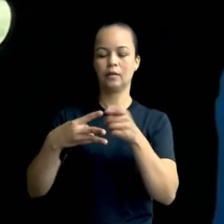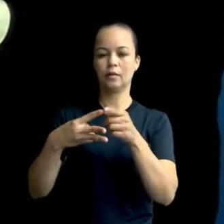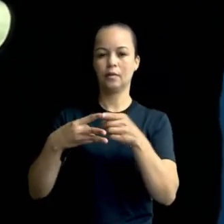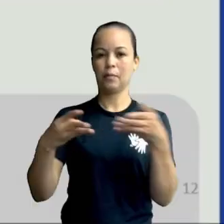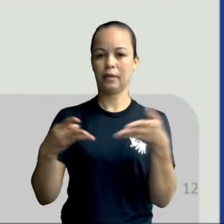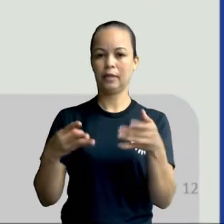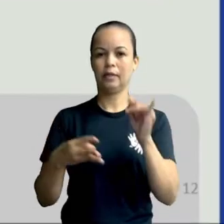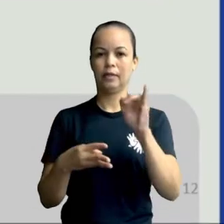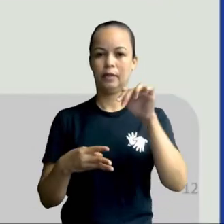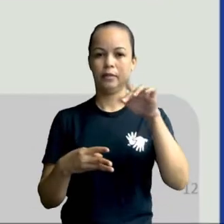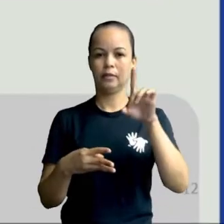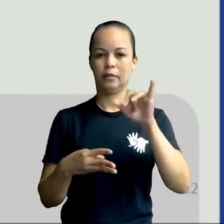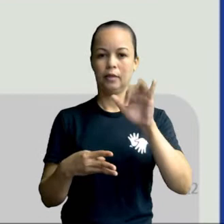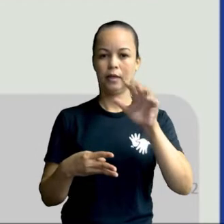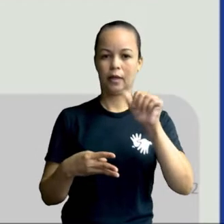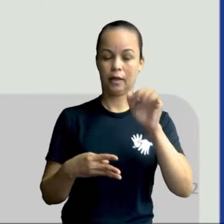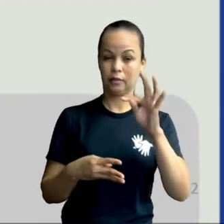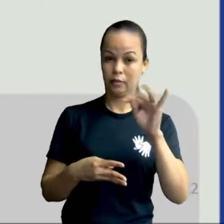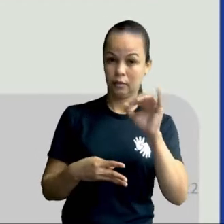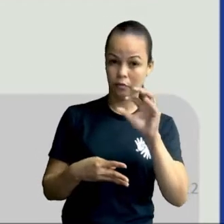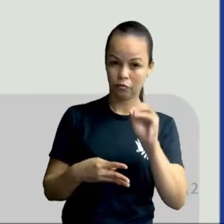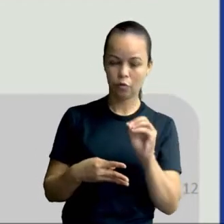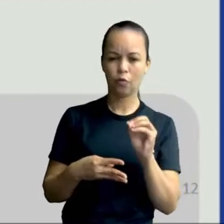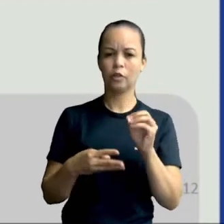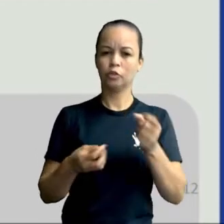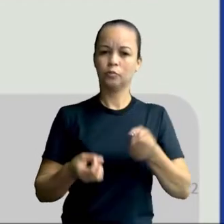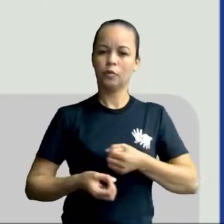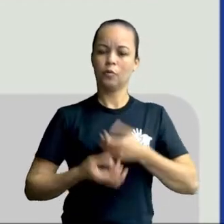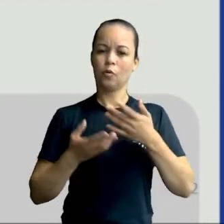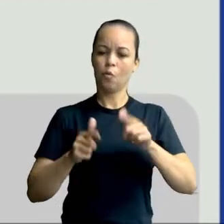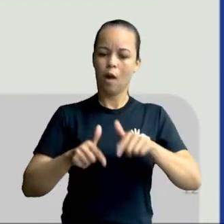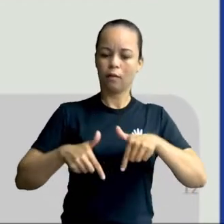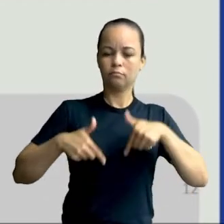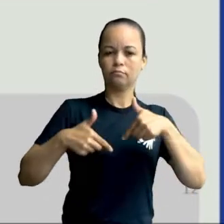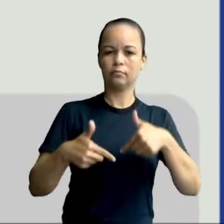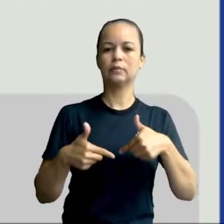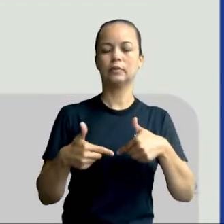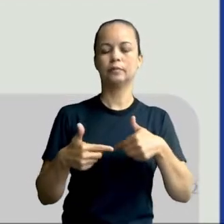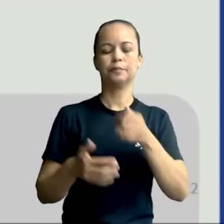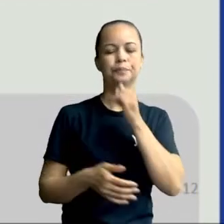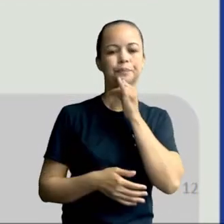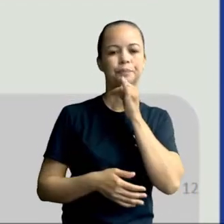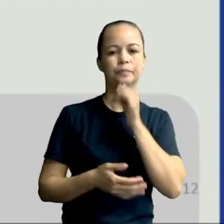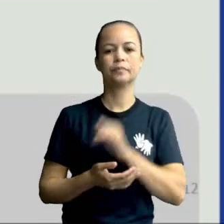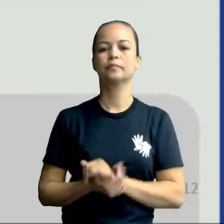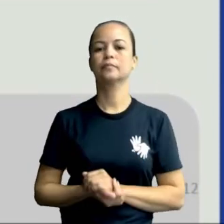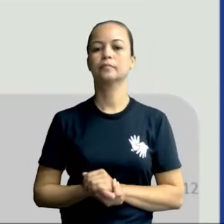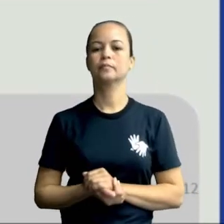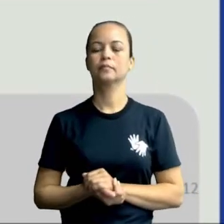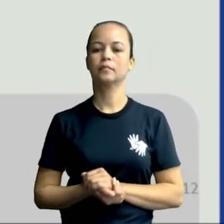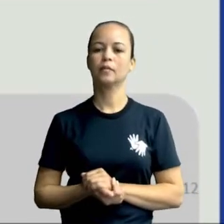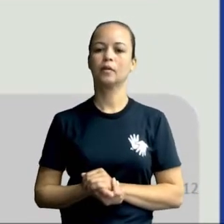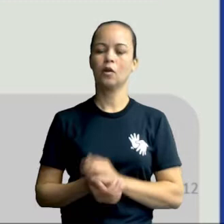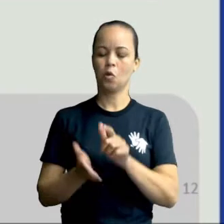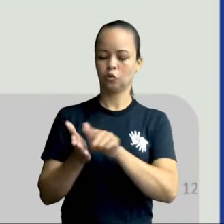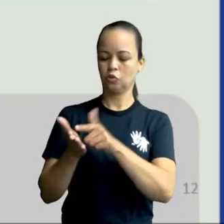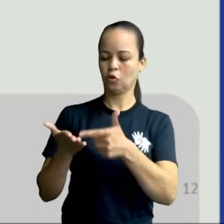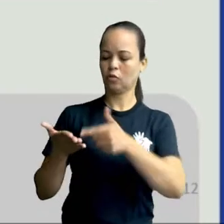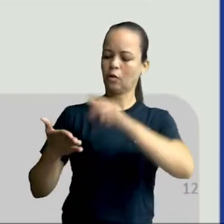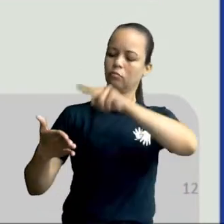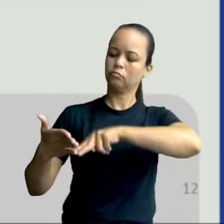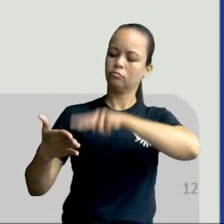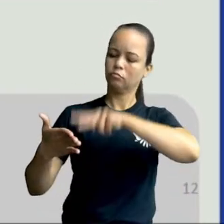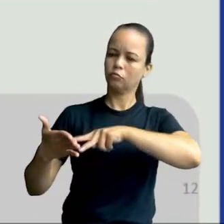Presente do indicativo, que ele exprime uma ação na atualidade. Ou seja, exemplo, leio o